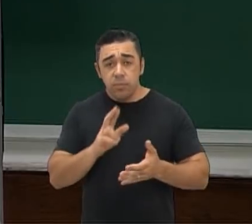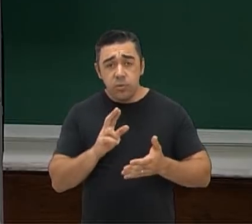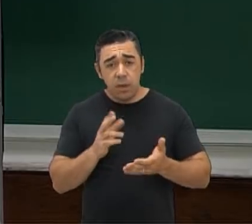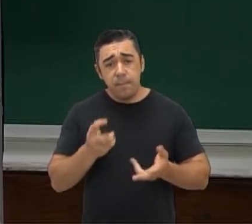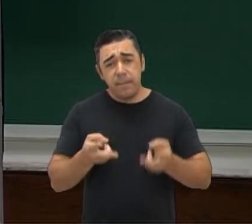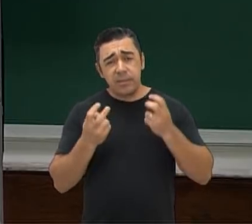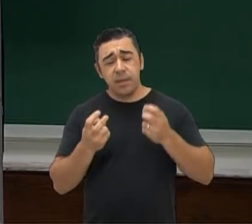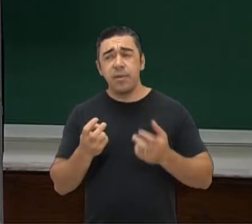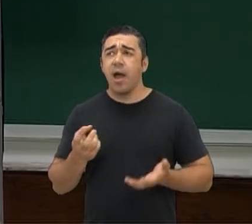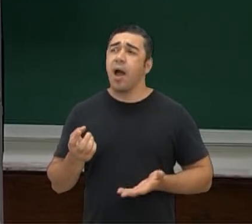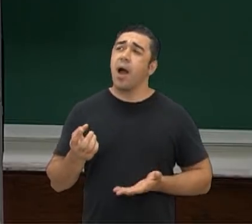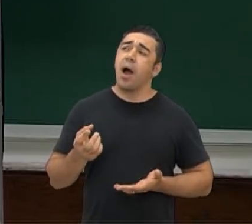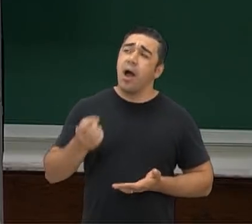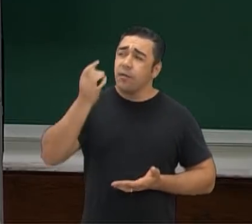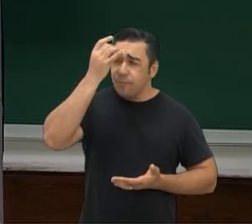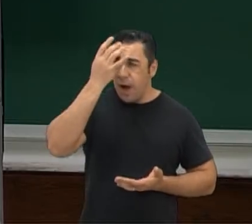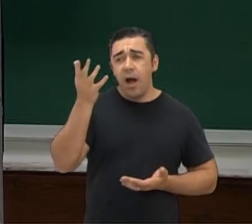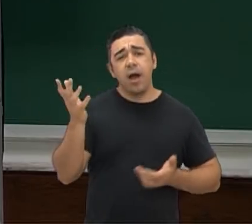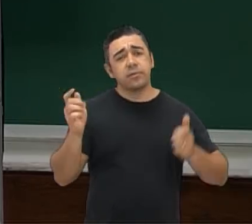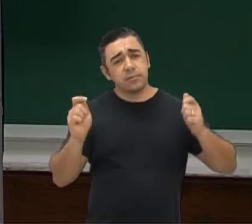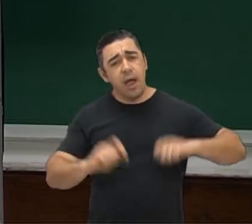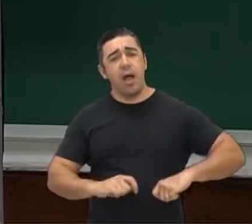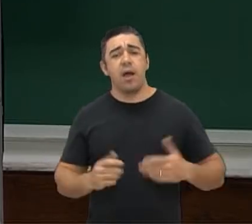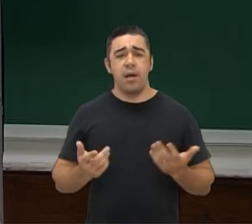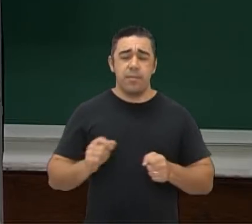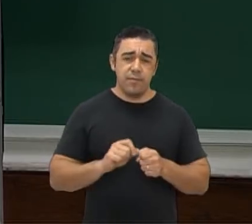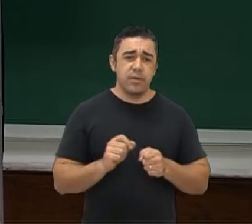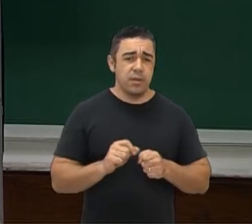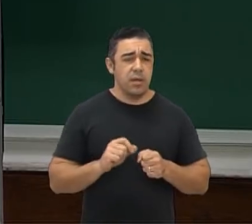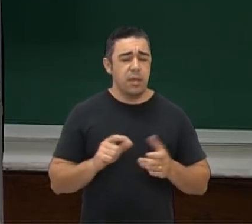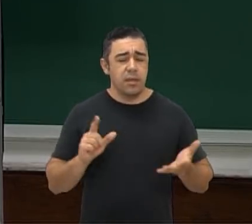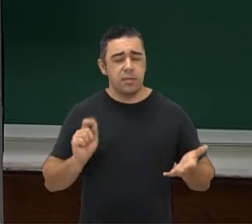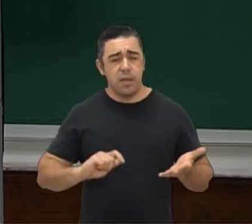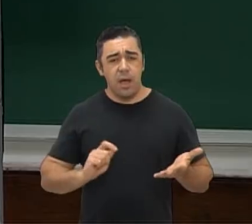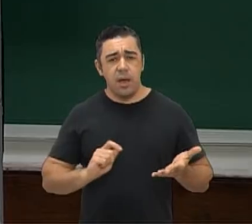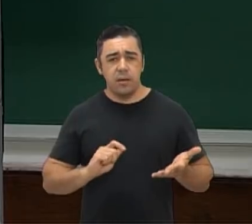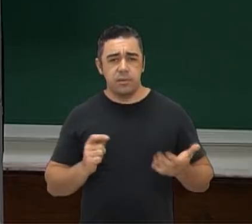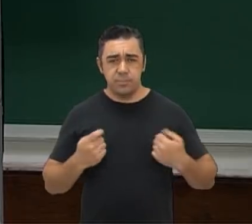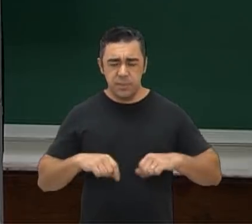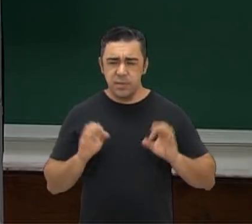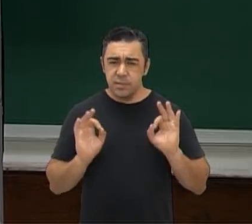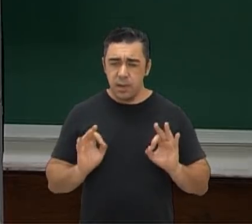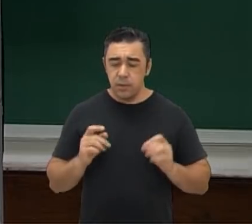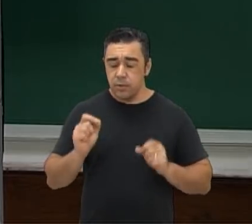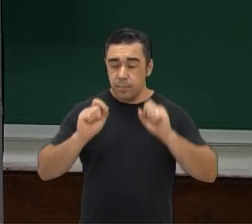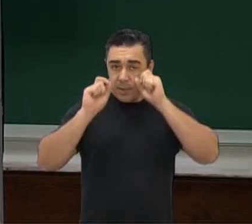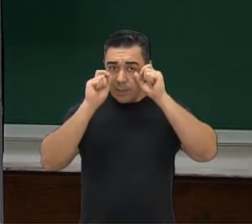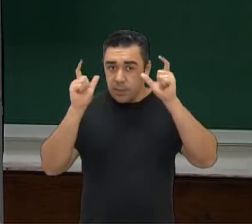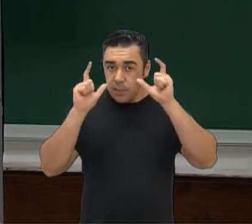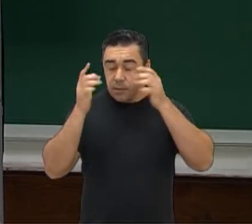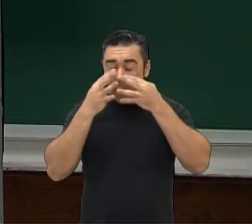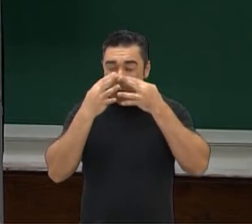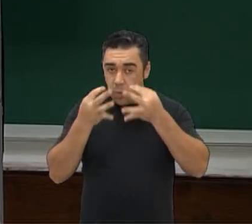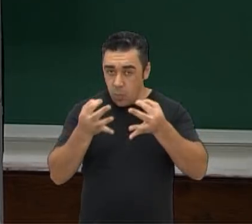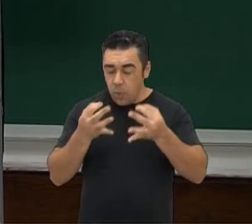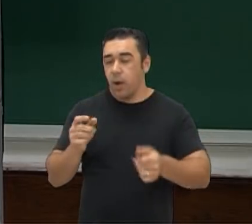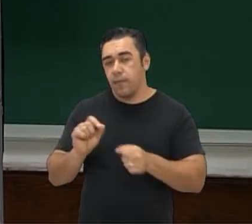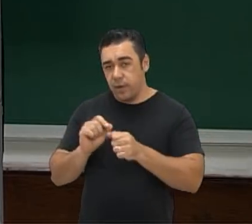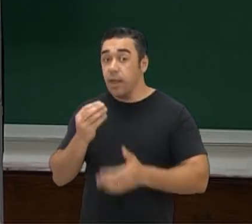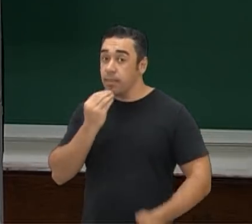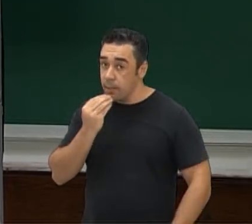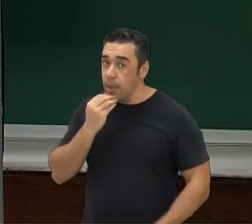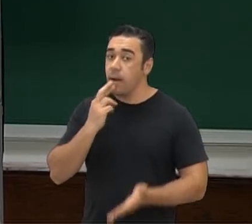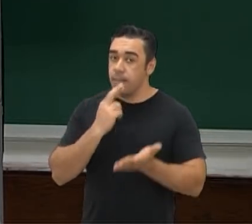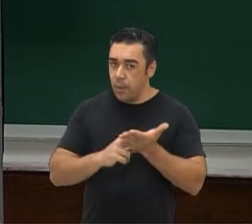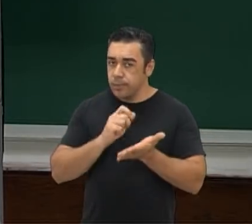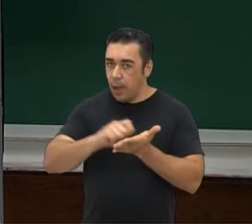gente percebe que não é assim um bicho tão grande, né? A gente fica com menos medo, porque geralmente dá certo. É só prestar um pouquinho de atenção e tentar fazer o exercício,